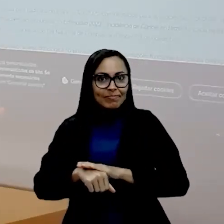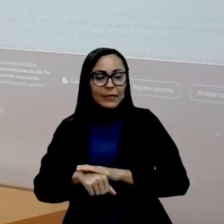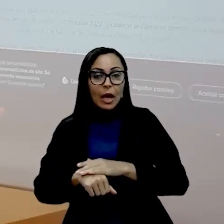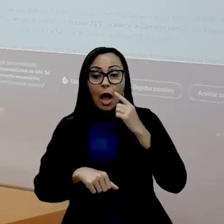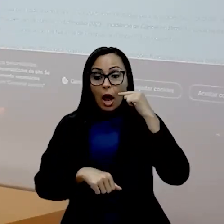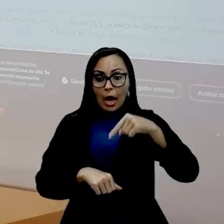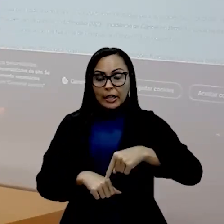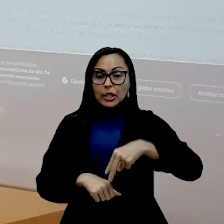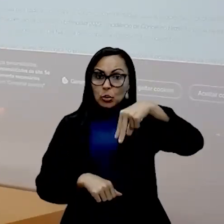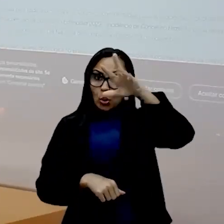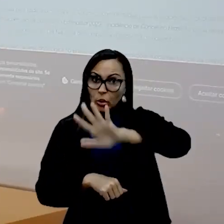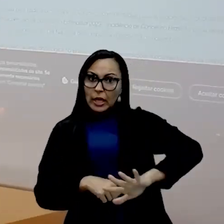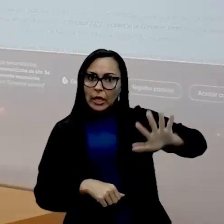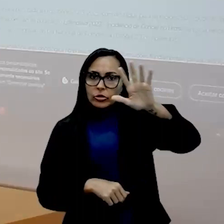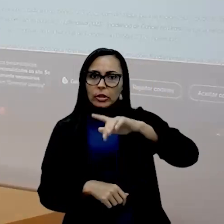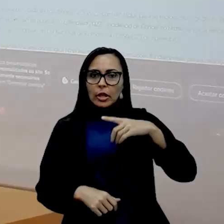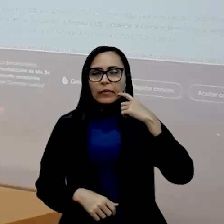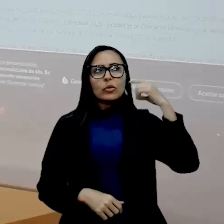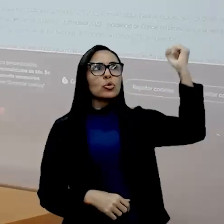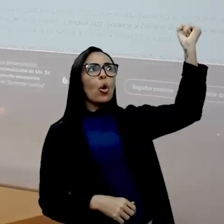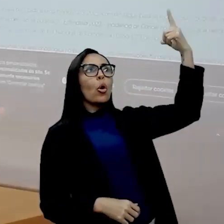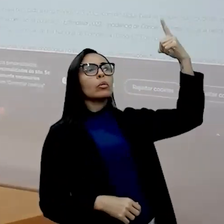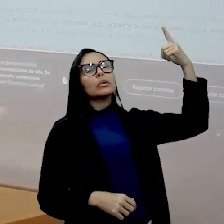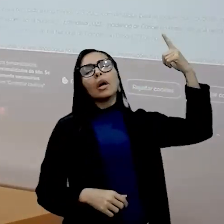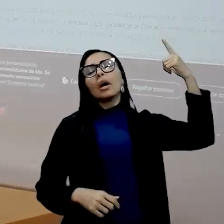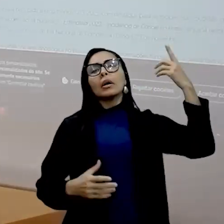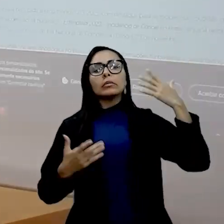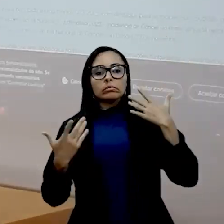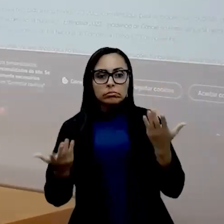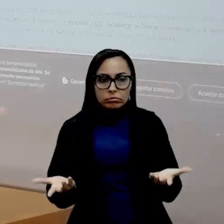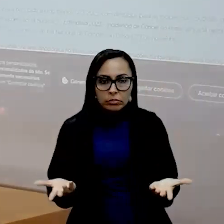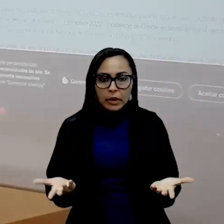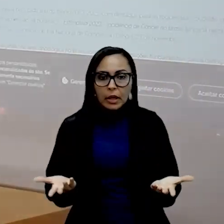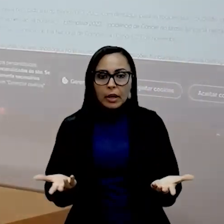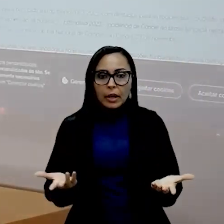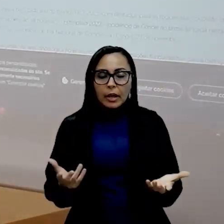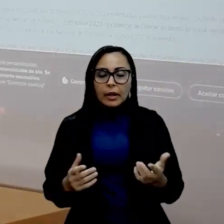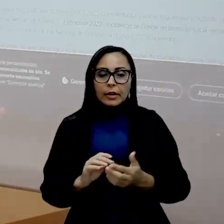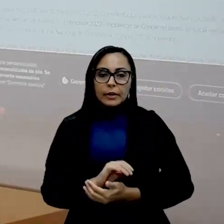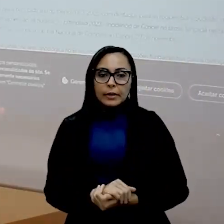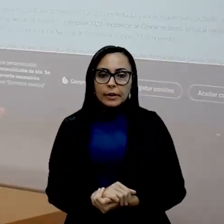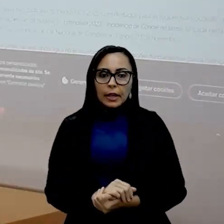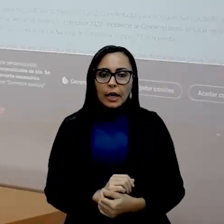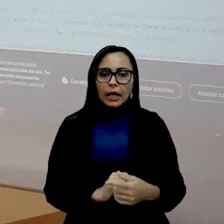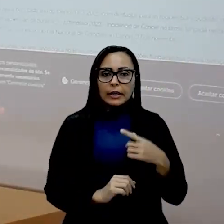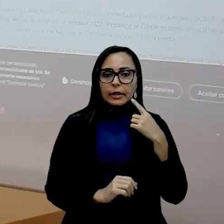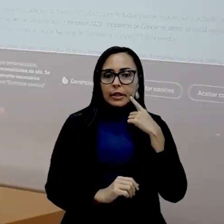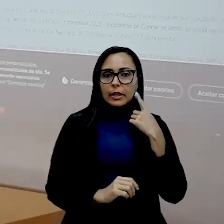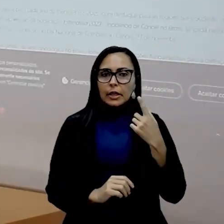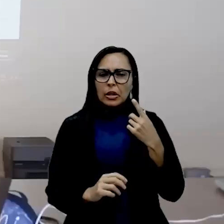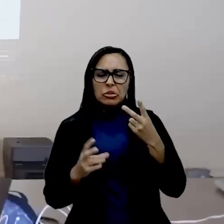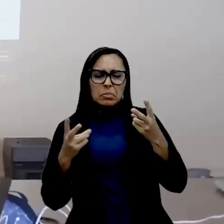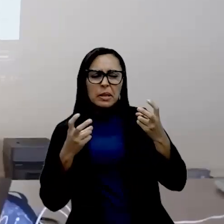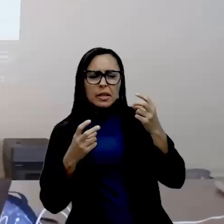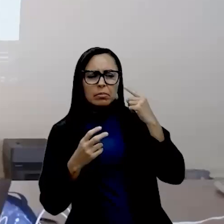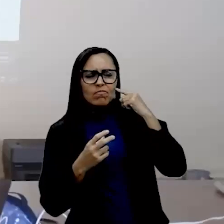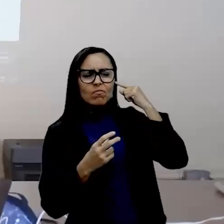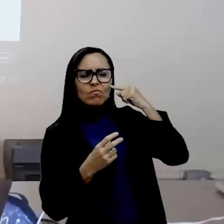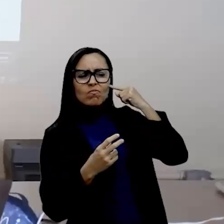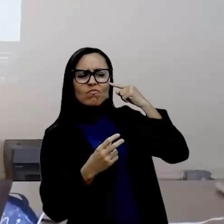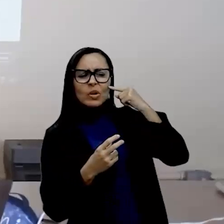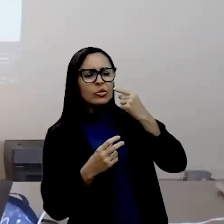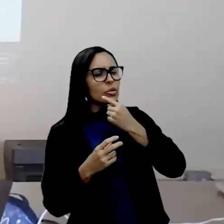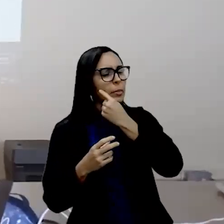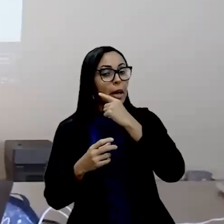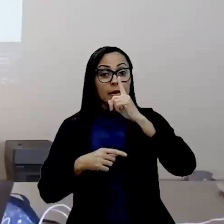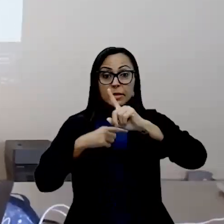né, muita gente pega sol e tal, fica aqueles tumorzinhos de pele muitas vezes, né, aqueles que tira, vai no médico, tira aqueles sinaizinhos. Mas depois dele,